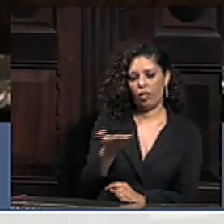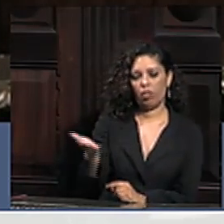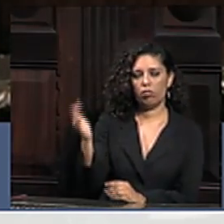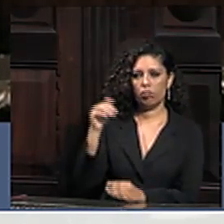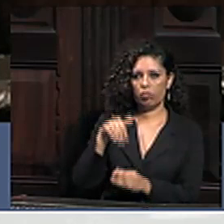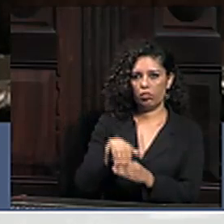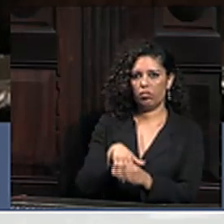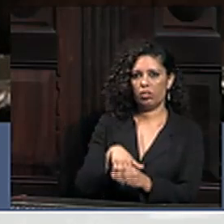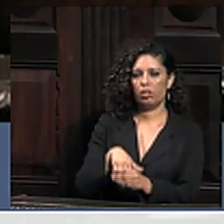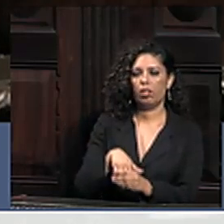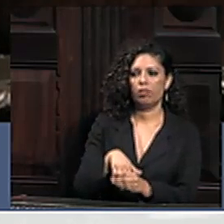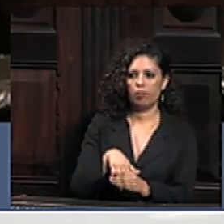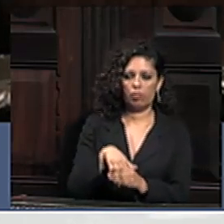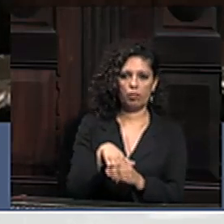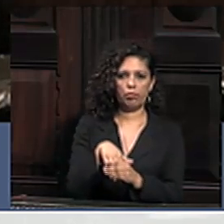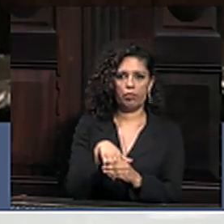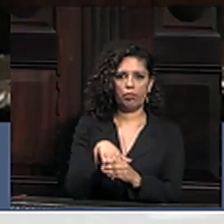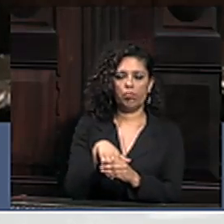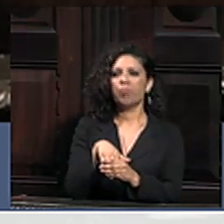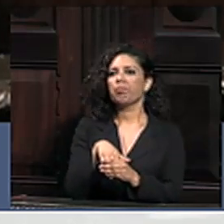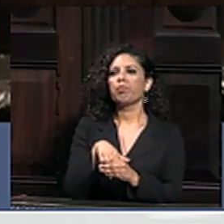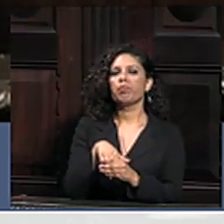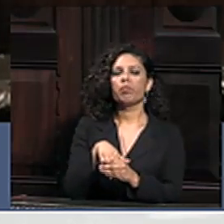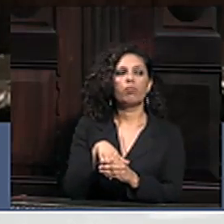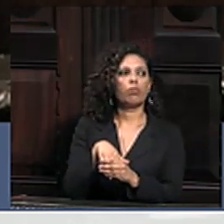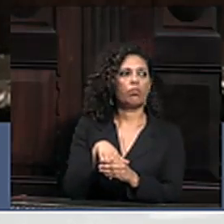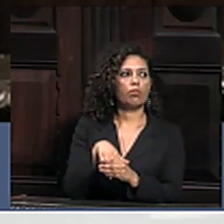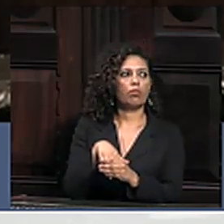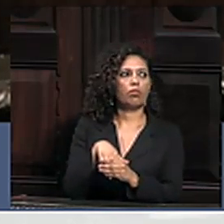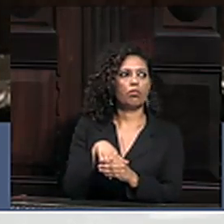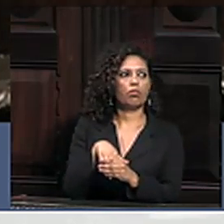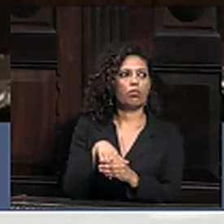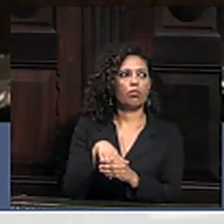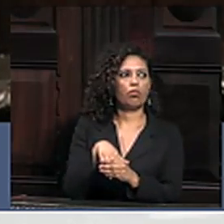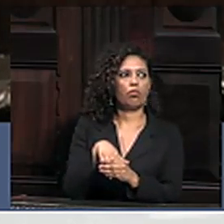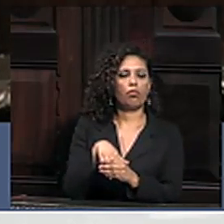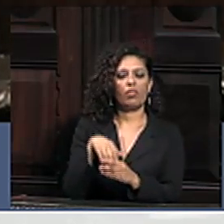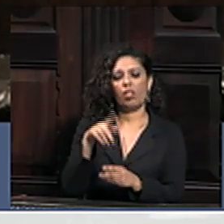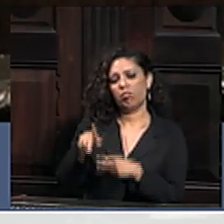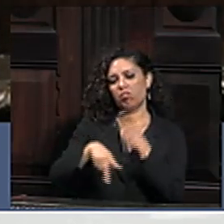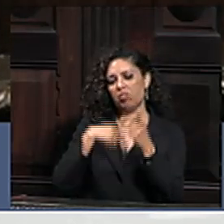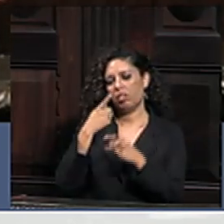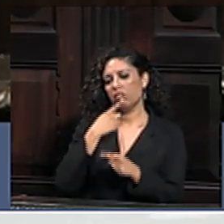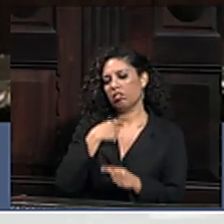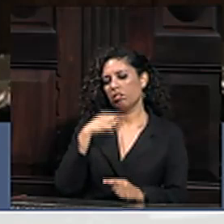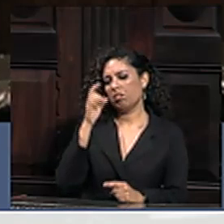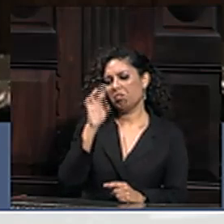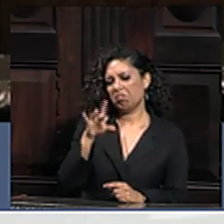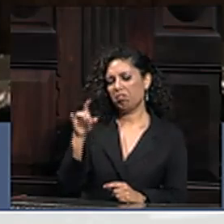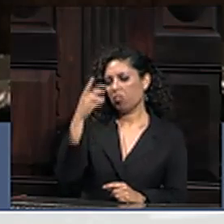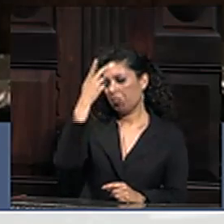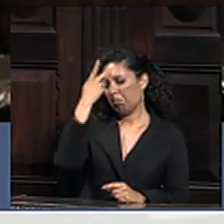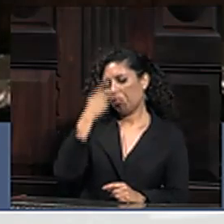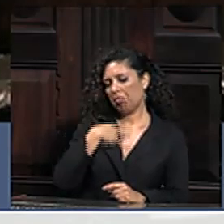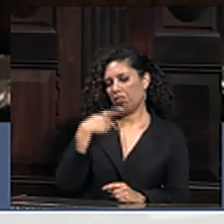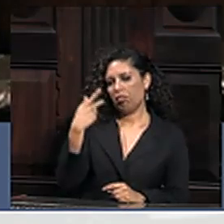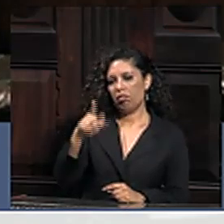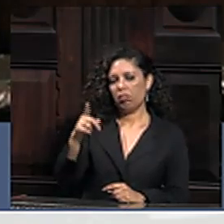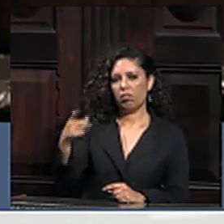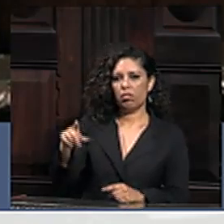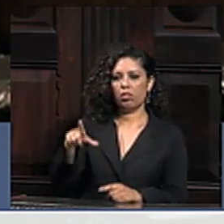eleitorais e sufragaram os nomes de sua preferência, de sua consciência, de sua